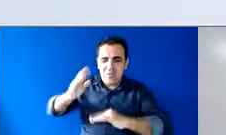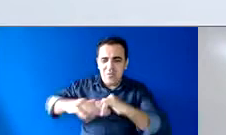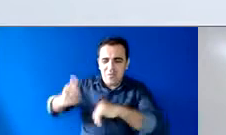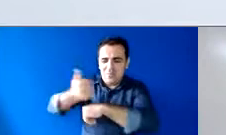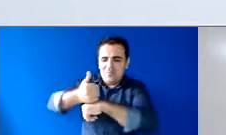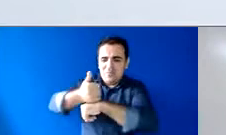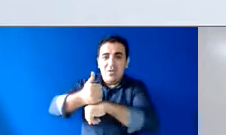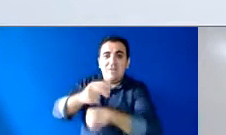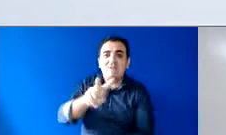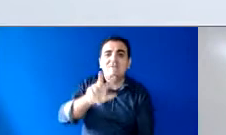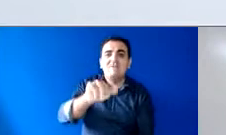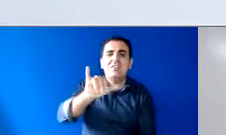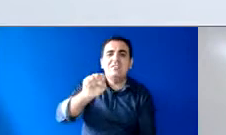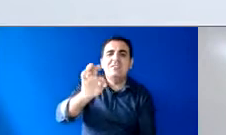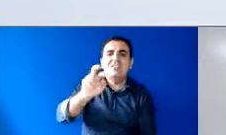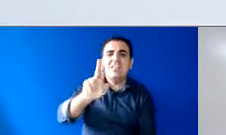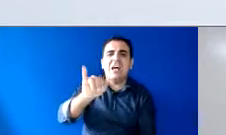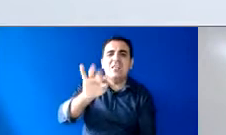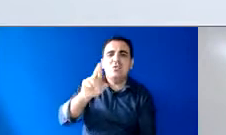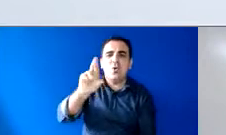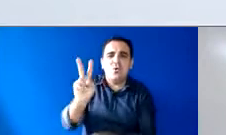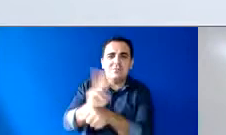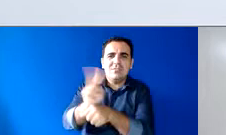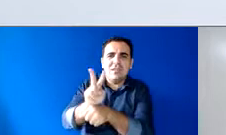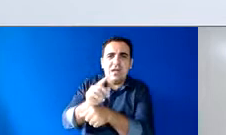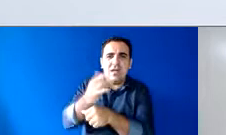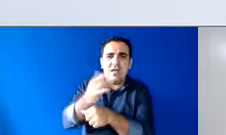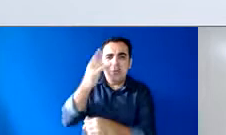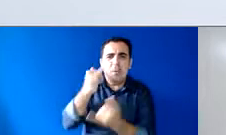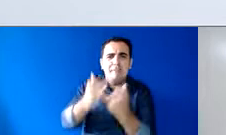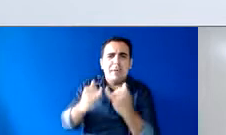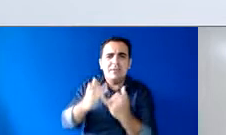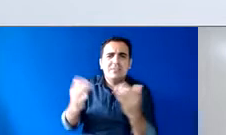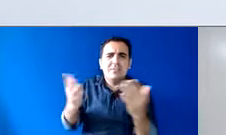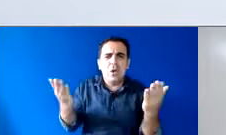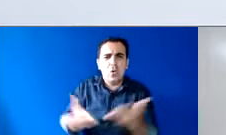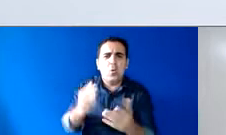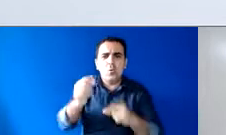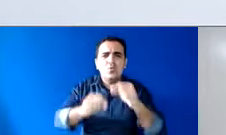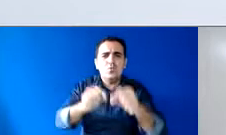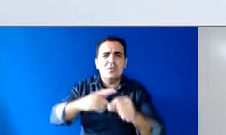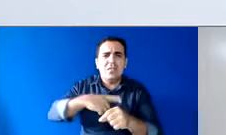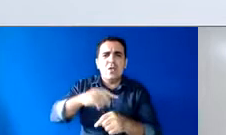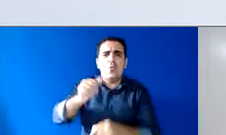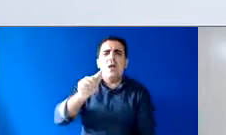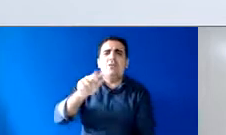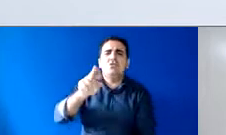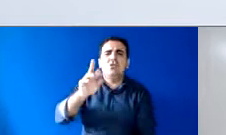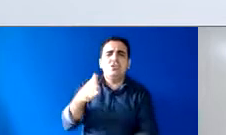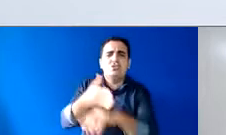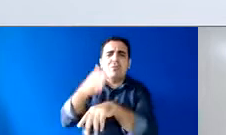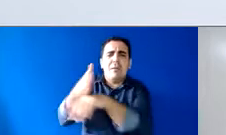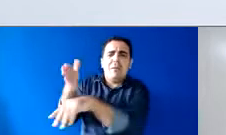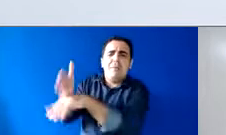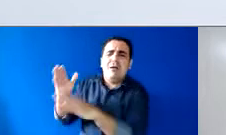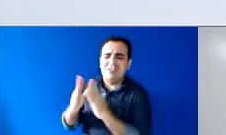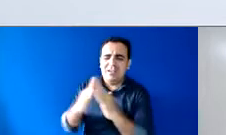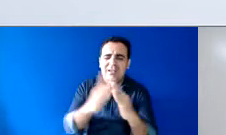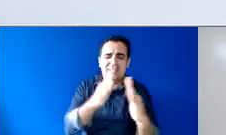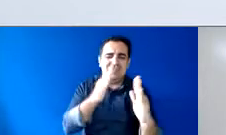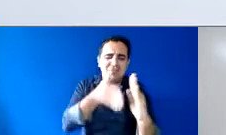chamado visitador sanitário, cuja função dele era parecida com a função que hoje tem um agente comunitário de saúde. Porque, se vocês bem